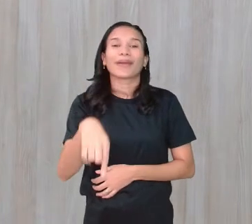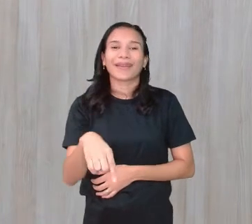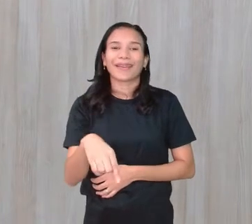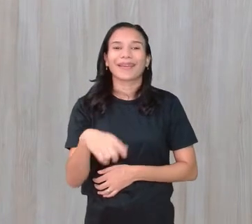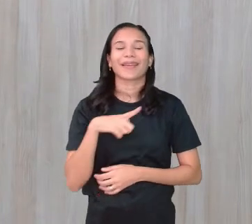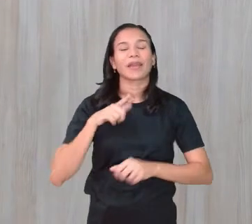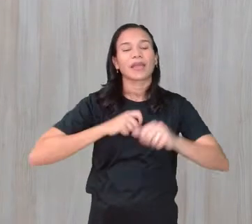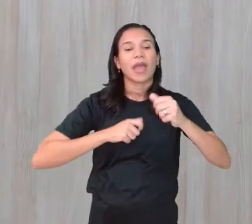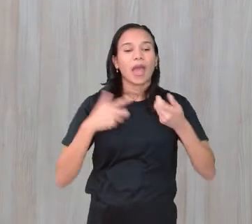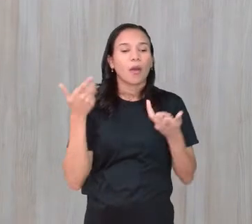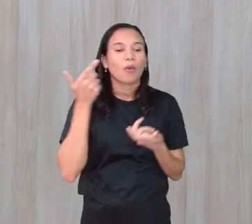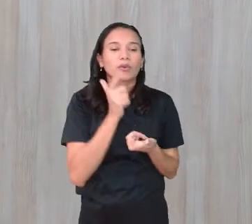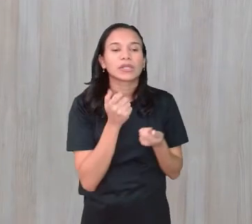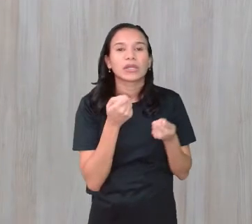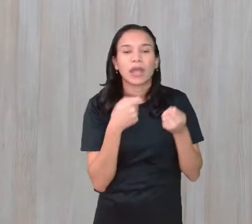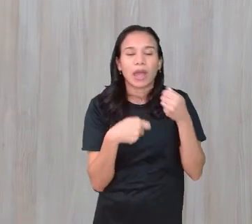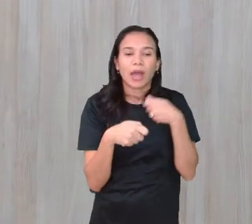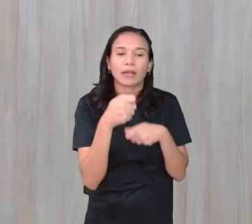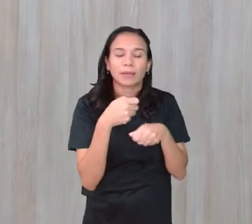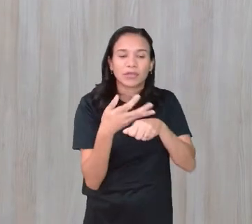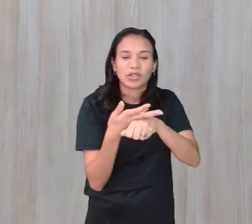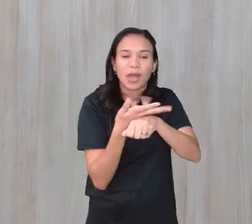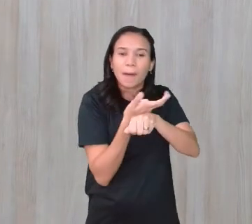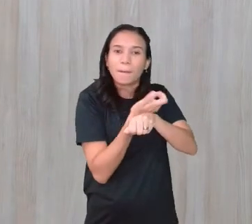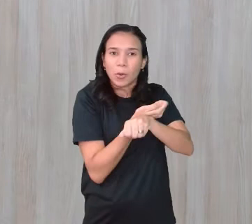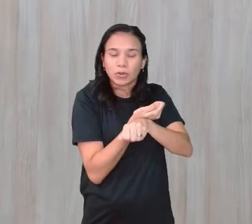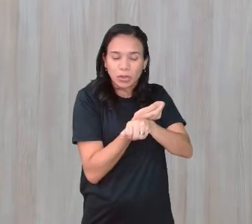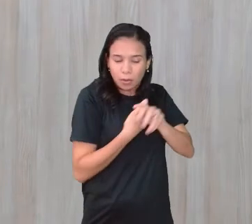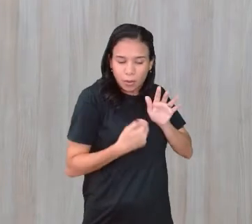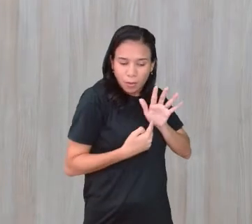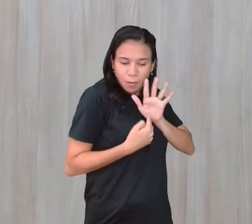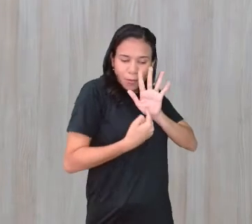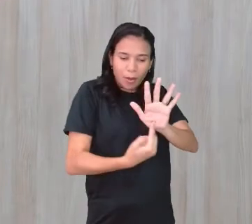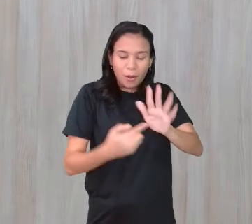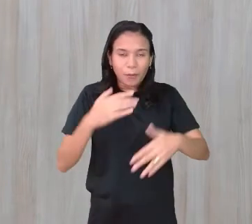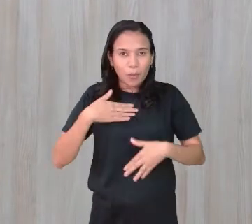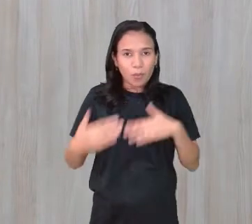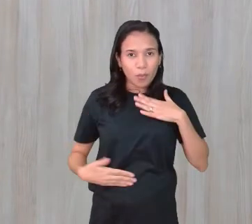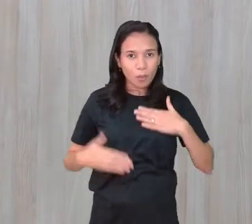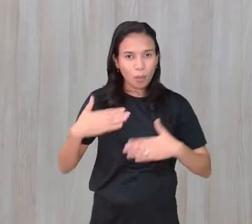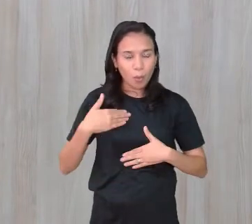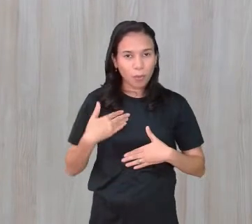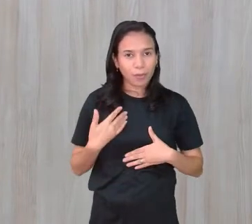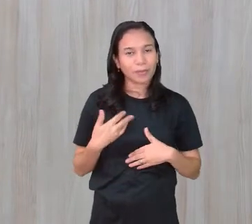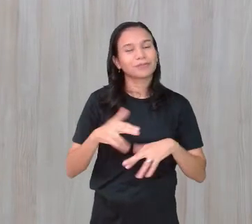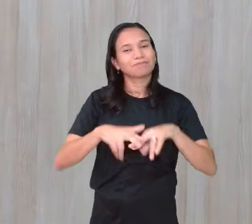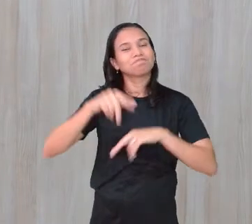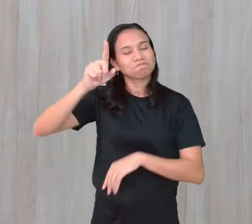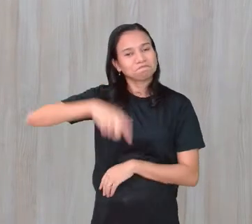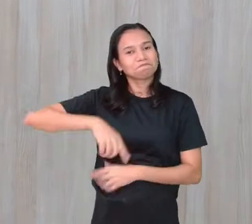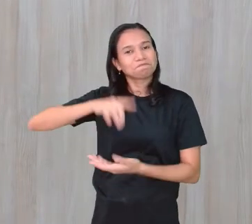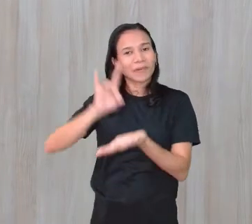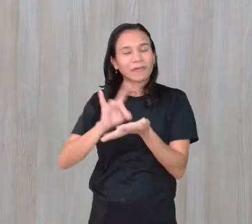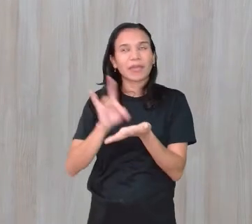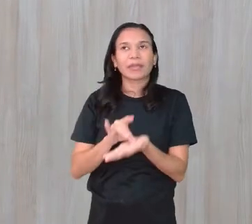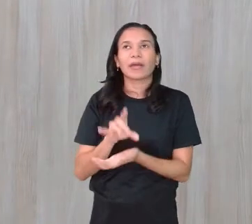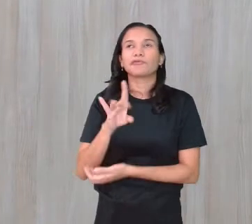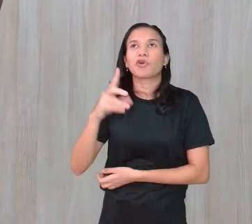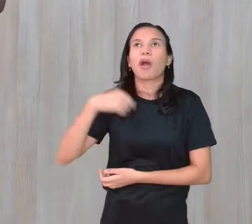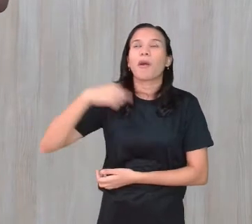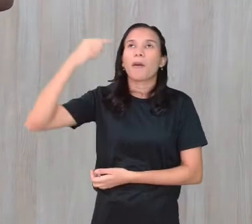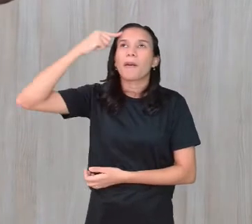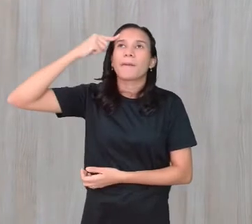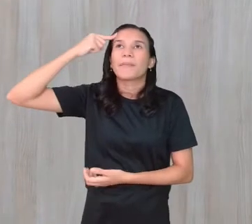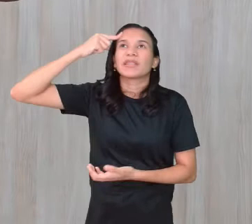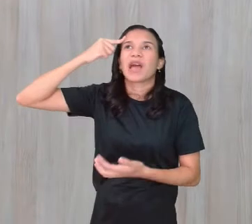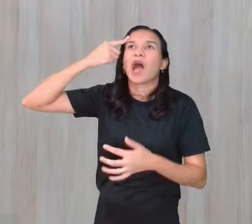administrar as emoções e a intenção com aquilo que o corpo consegue fazer. Eu achei isso muito interessante, porque não adianta eu pensar num